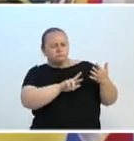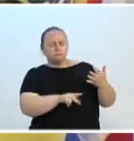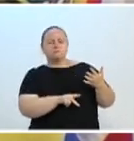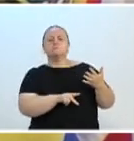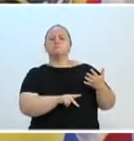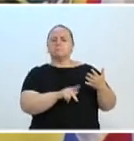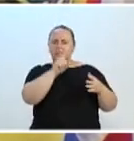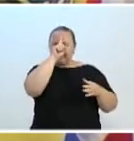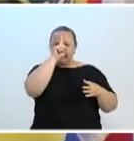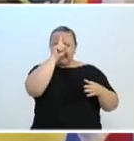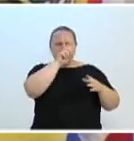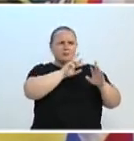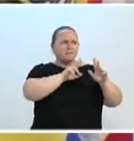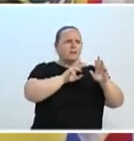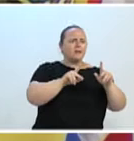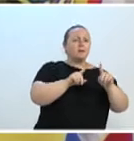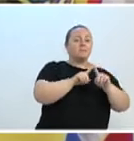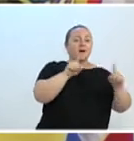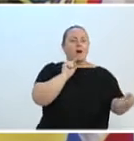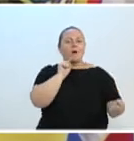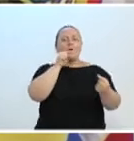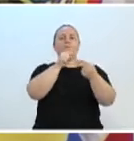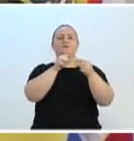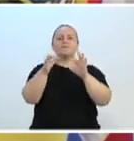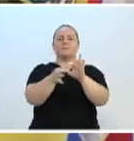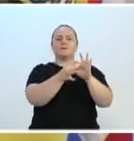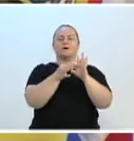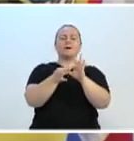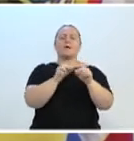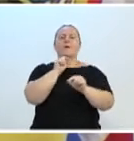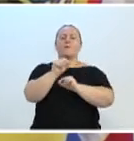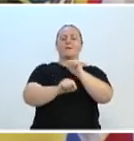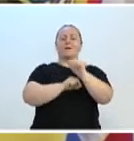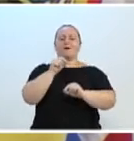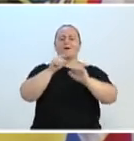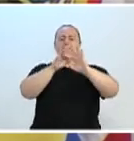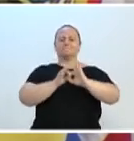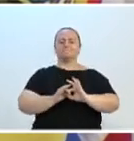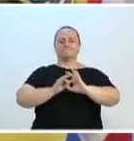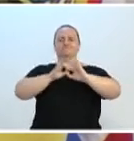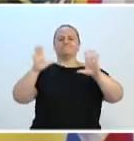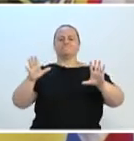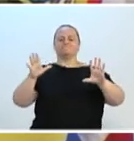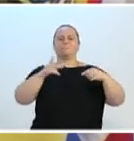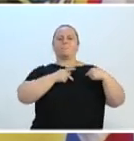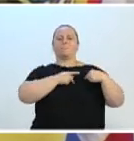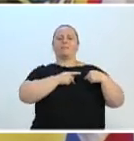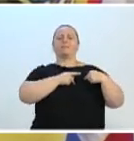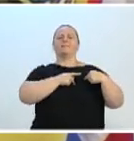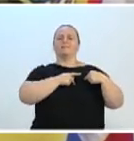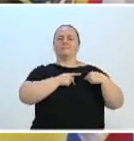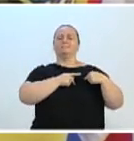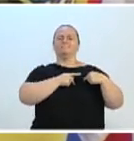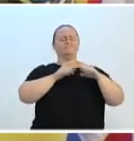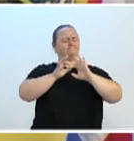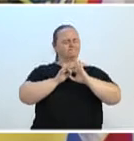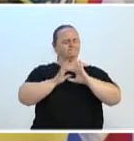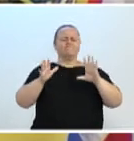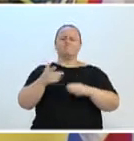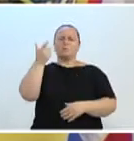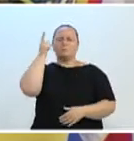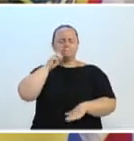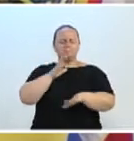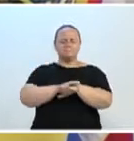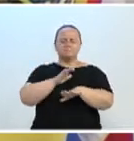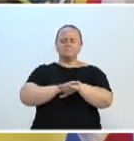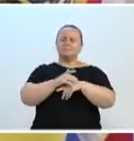comungam num só objetivo: uma independência partidária, uma independência de mandato, com vontade de fazer para